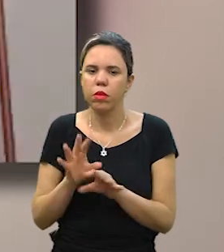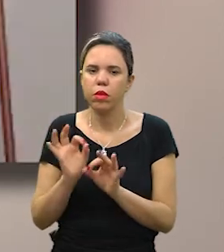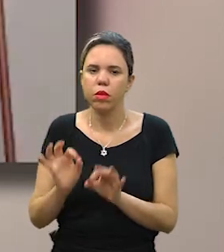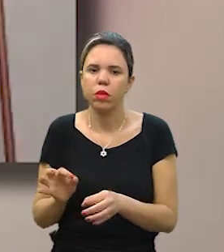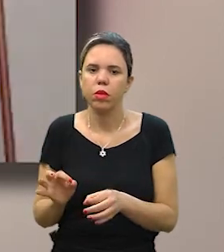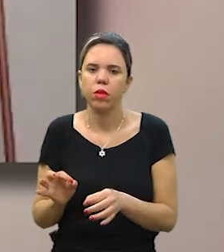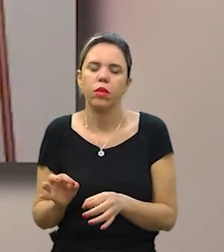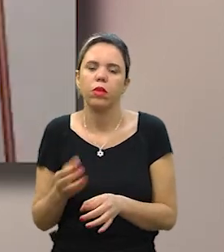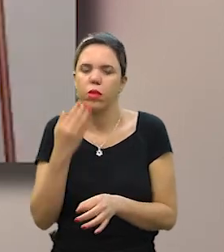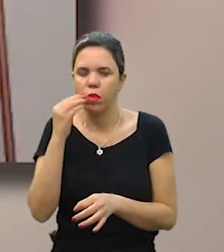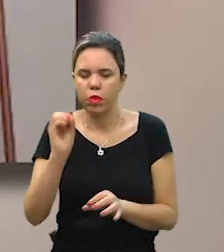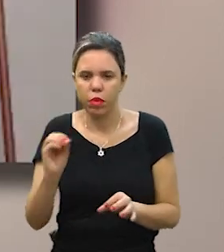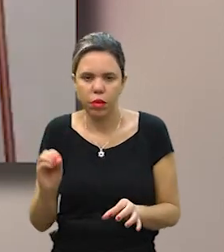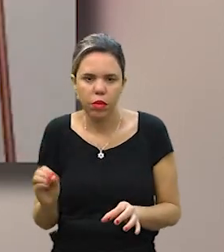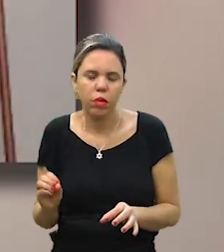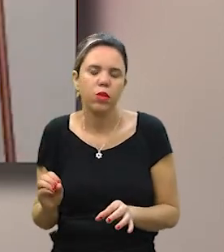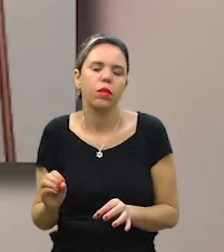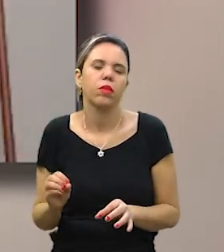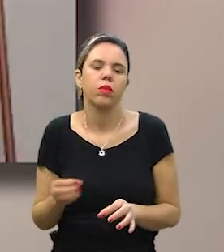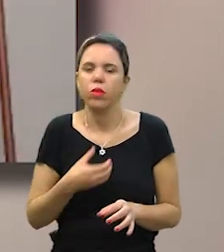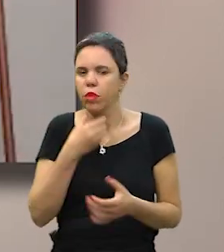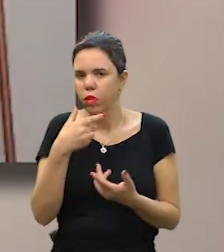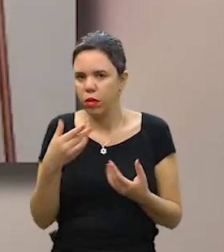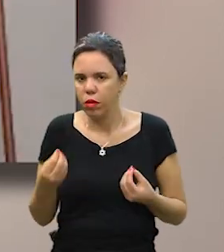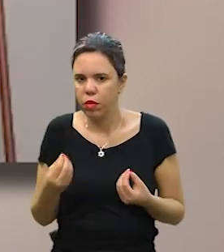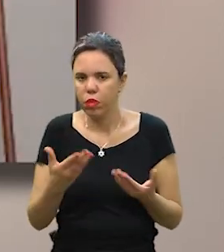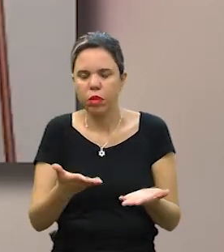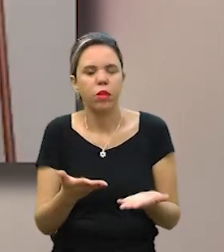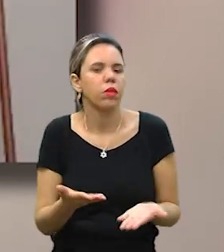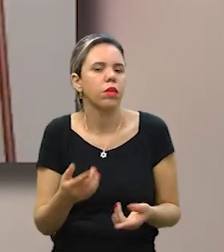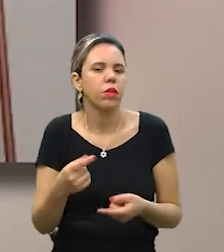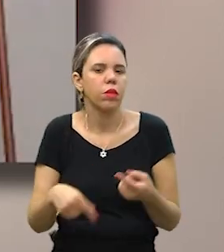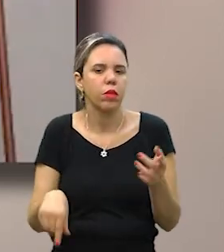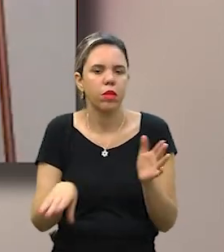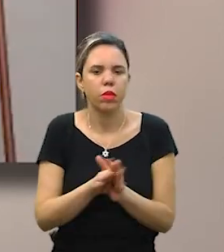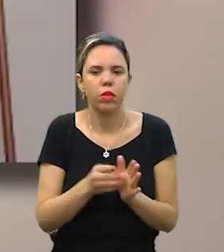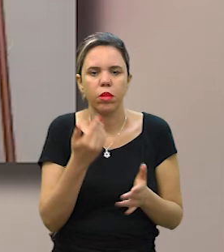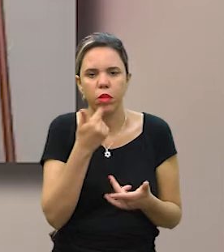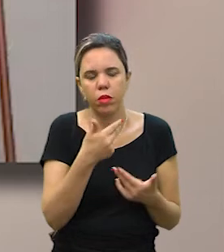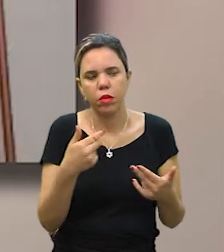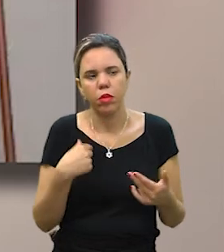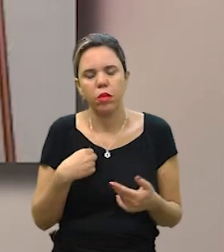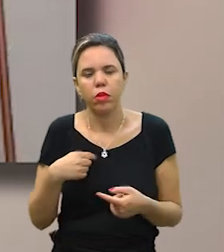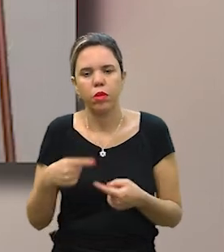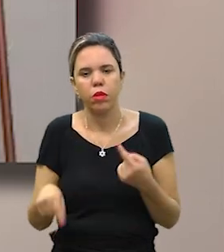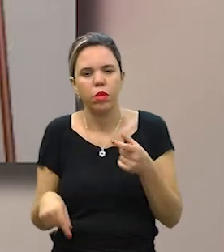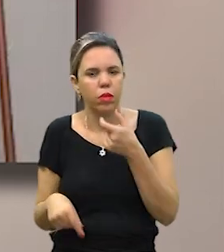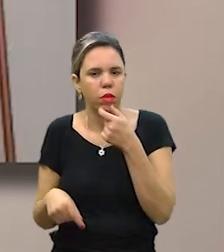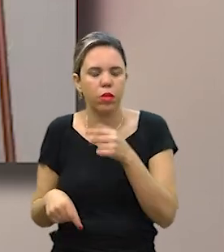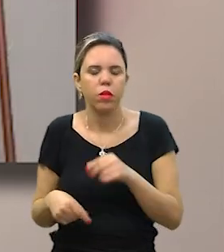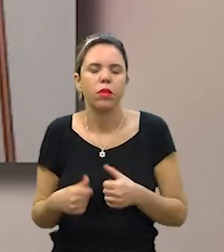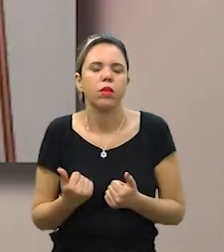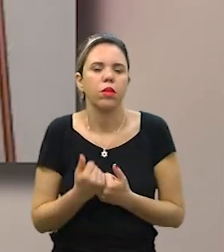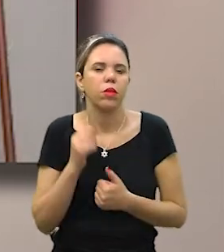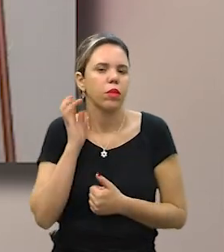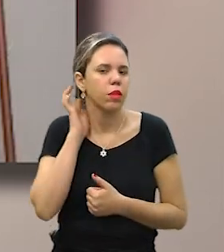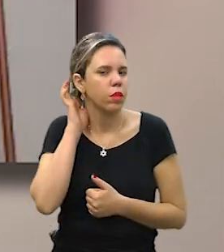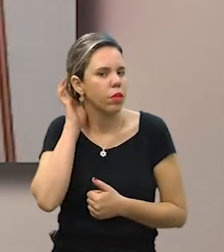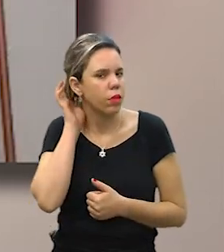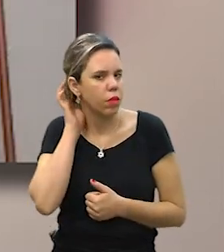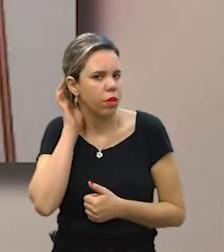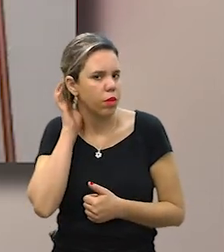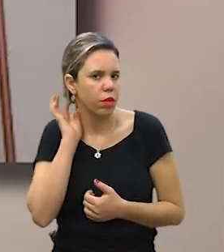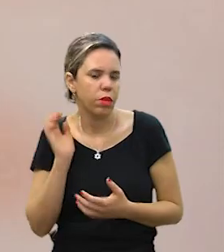estar tudo ali sem o sal, né? A frutinha, para não chegar aí a dar uma bolachinha, um